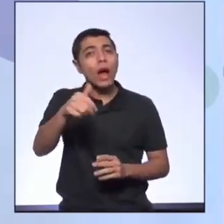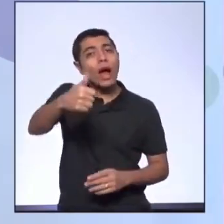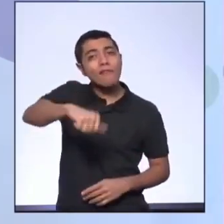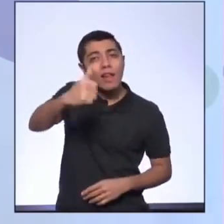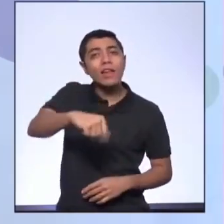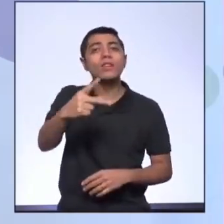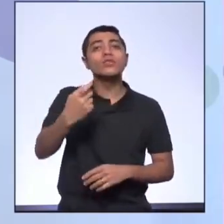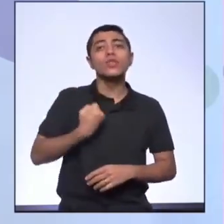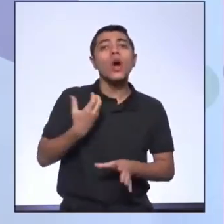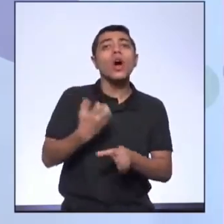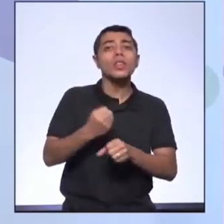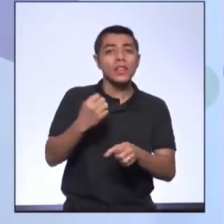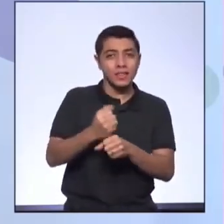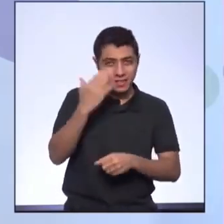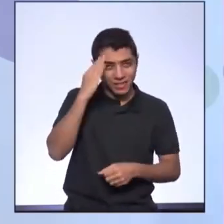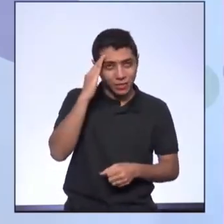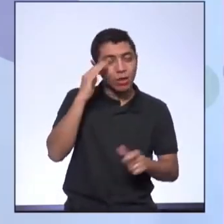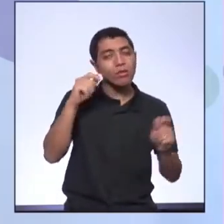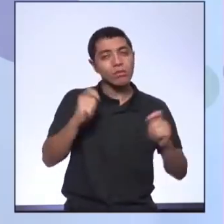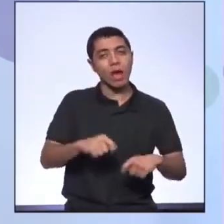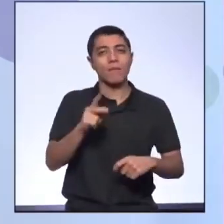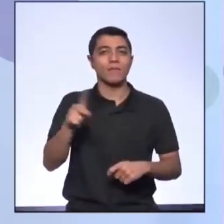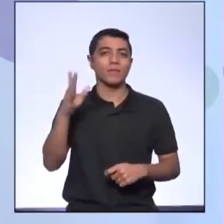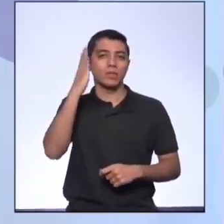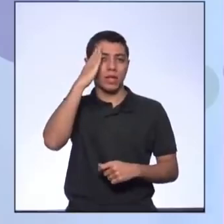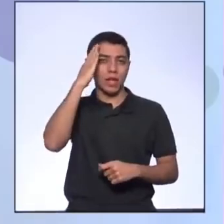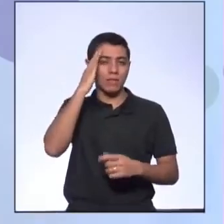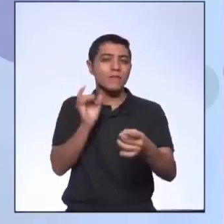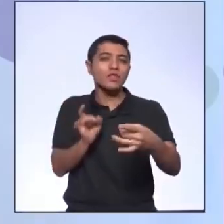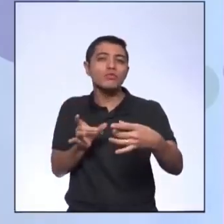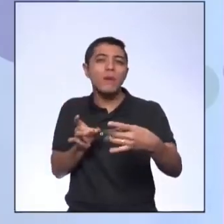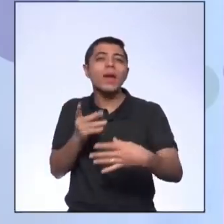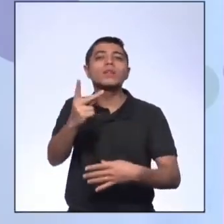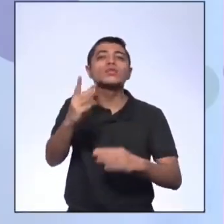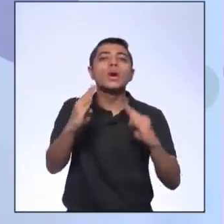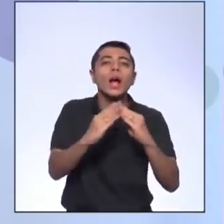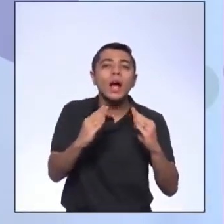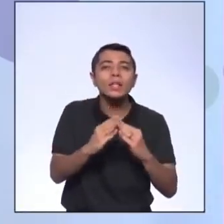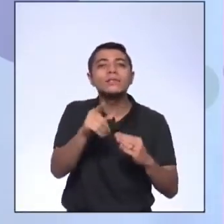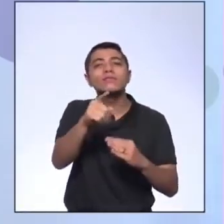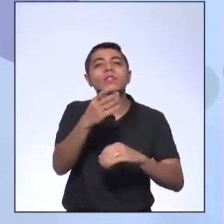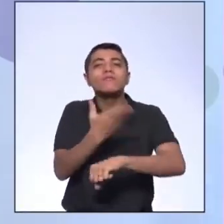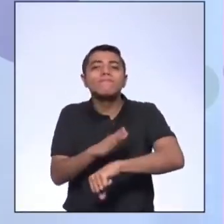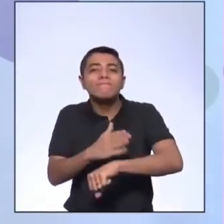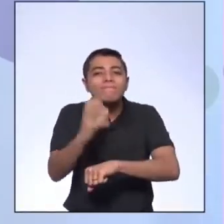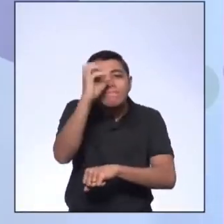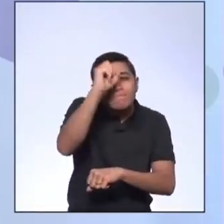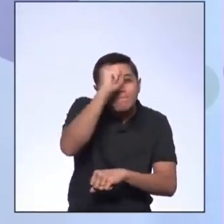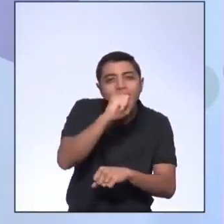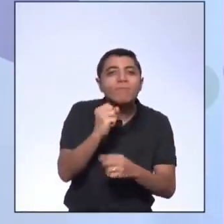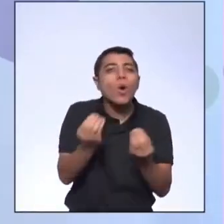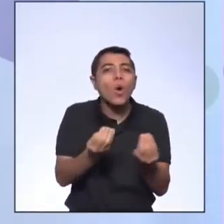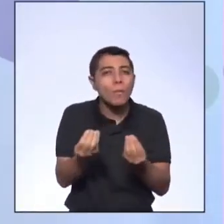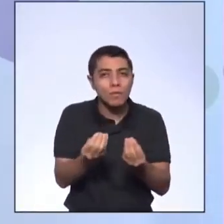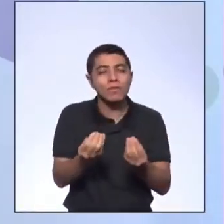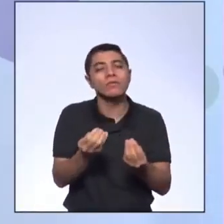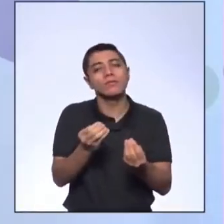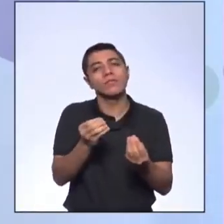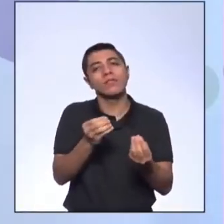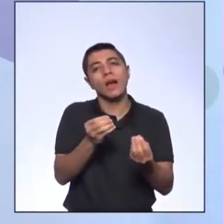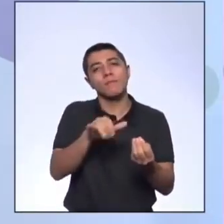o professor de vocês tenha um feedback de como que aconteceu esse processo de ensino-aprendizagem durante esse período de pandemia,